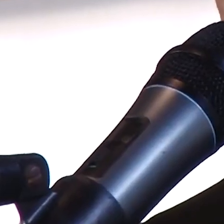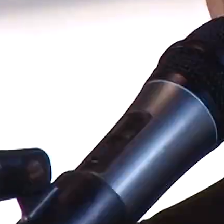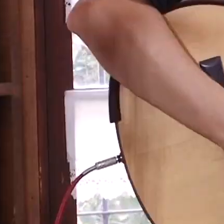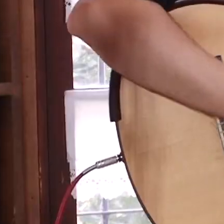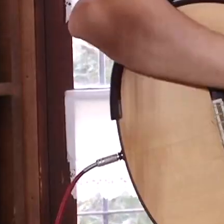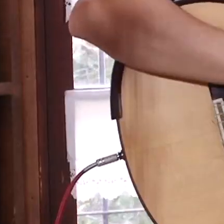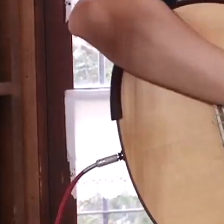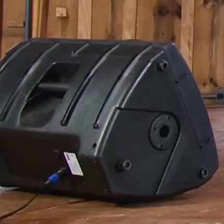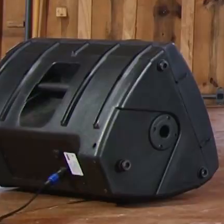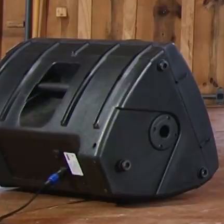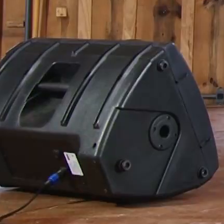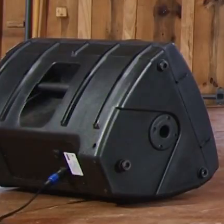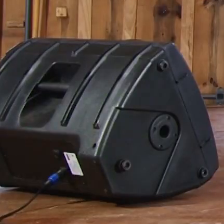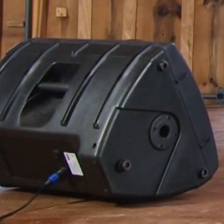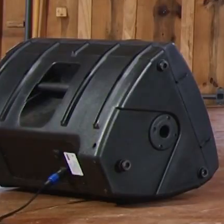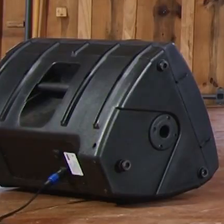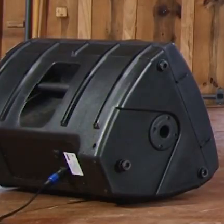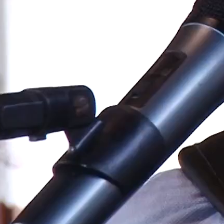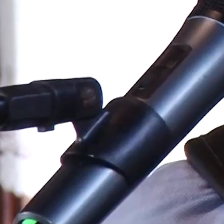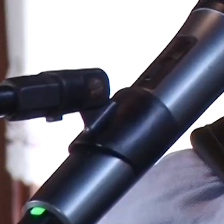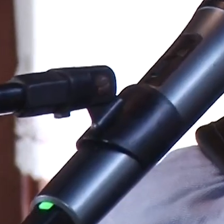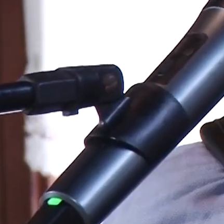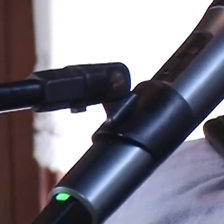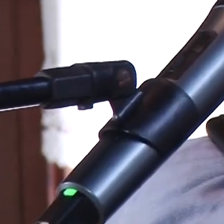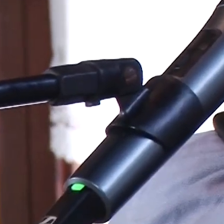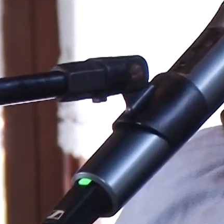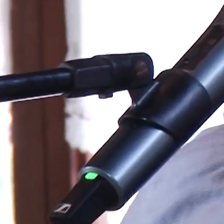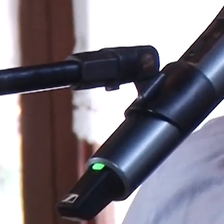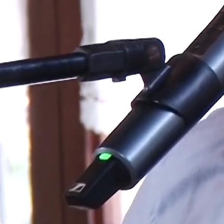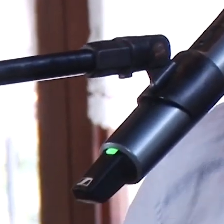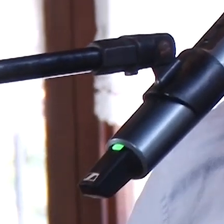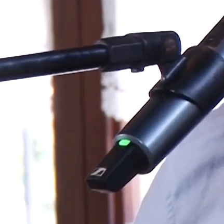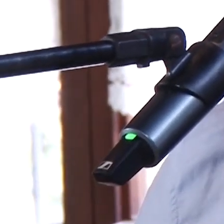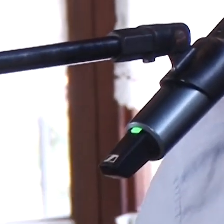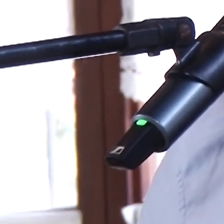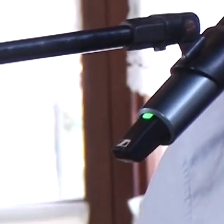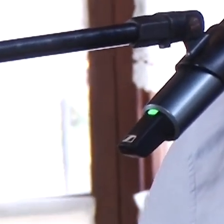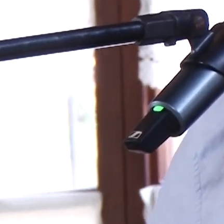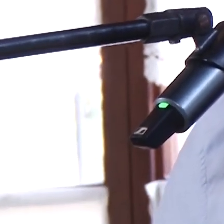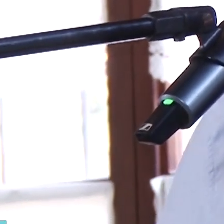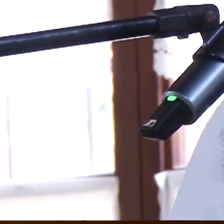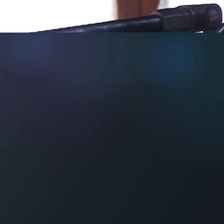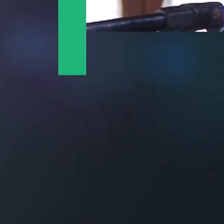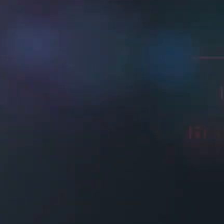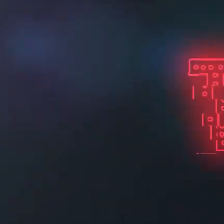e na estrada da vida a gente tem que pousar.